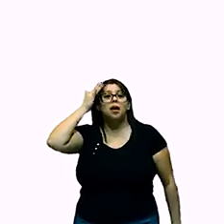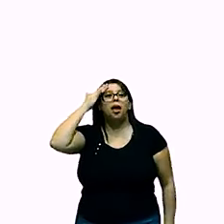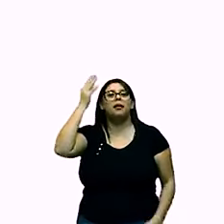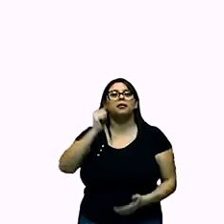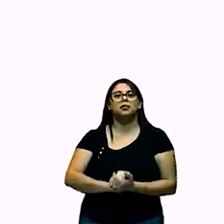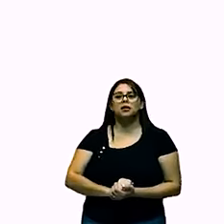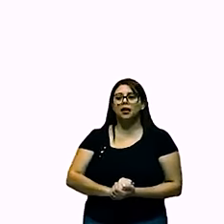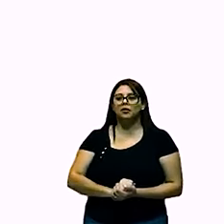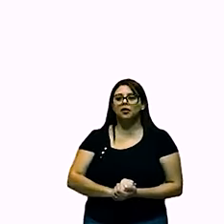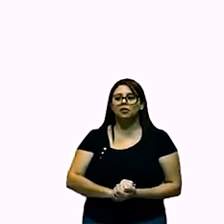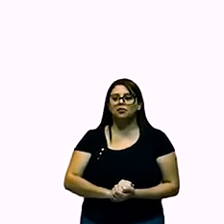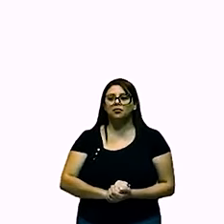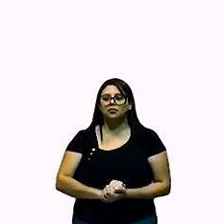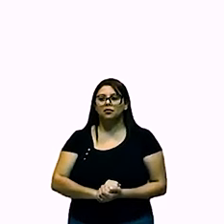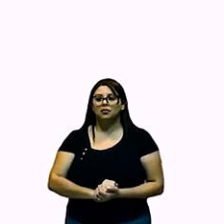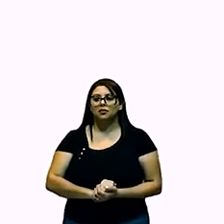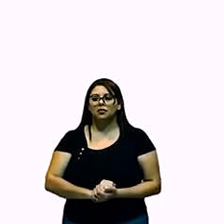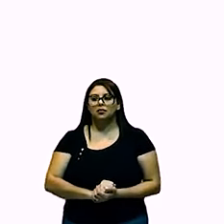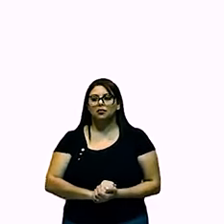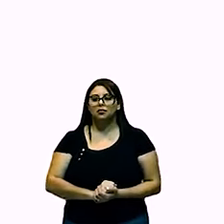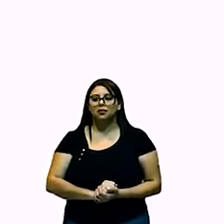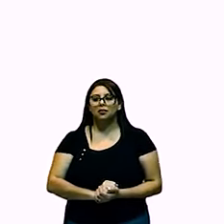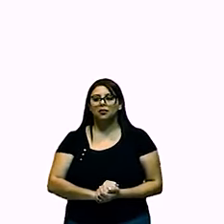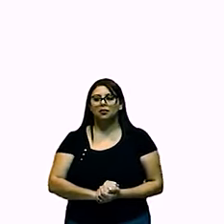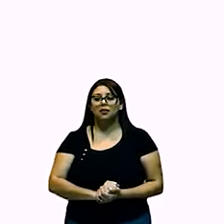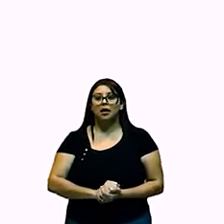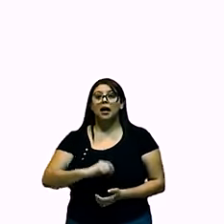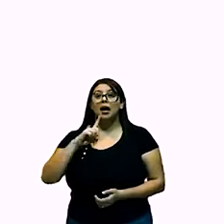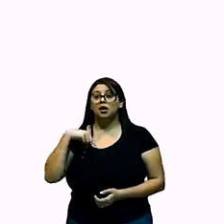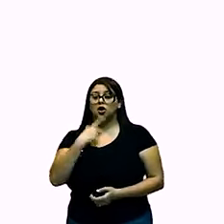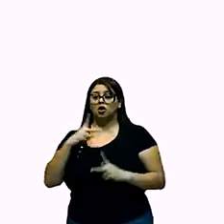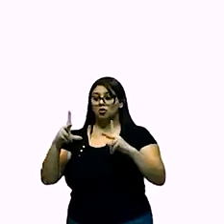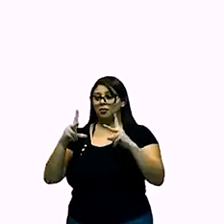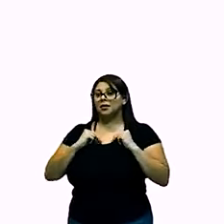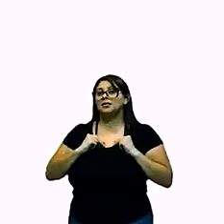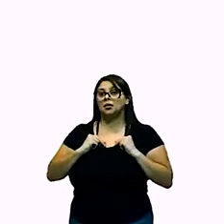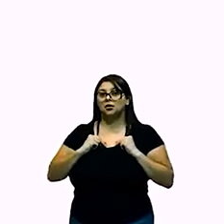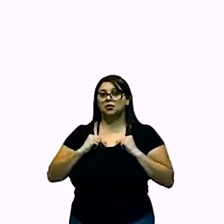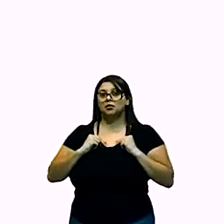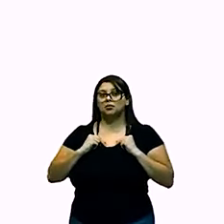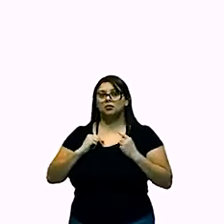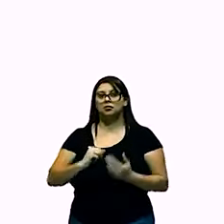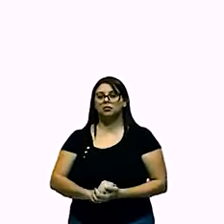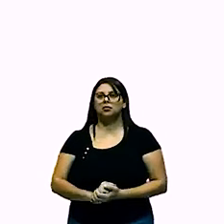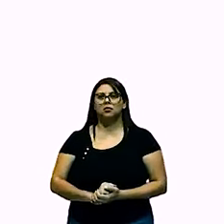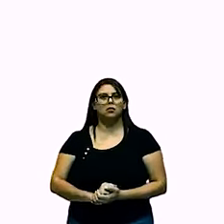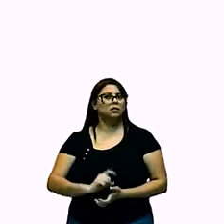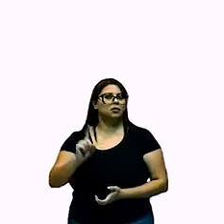Eu falei para ela, olha, graça é exatamente o contrário, graça é algo que a gente não merece. É um